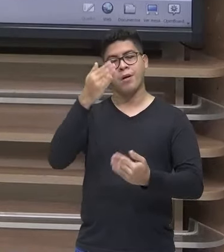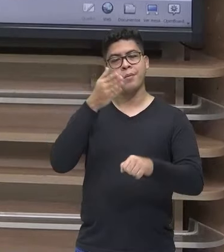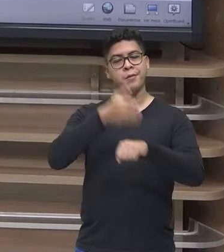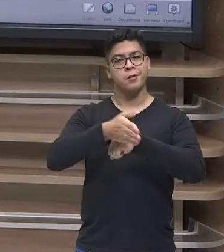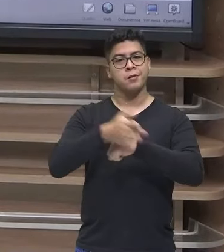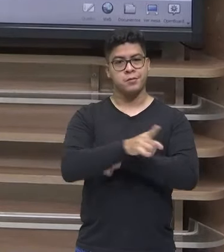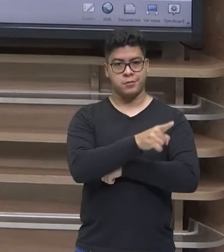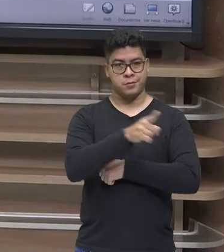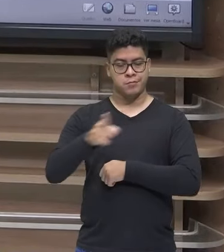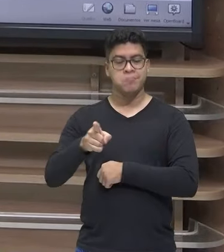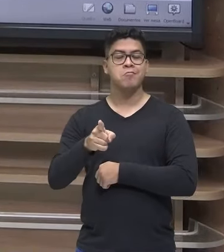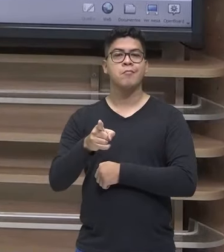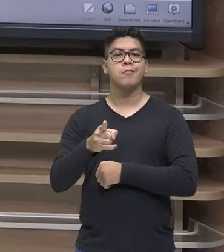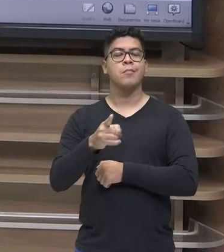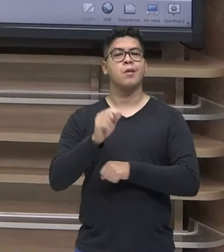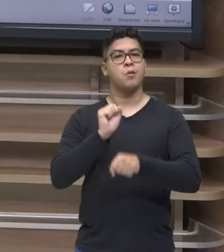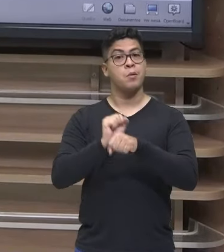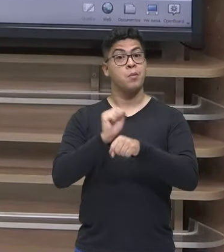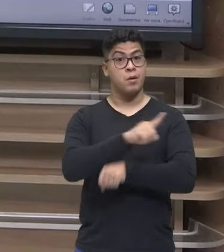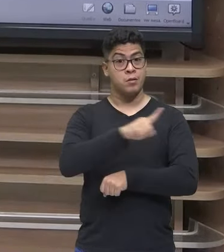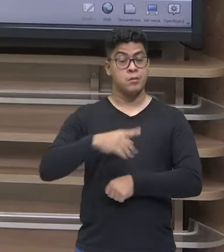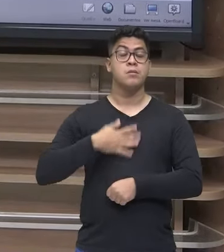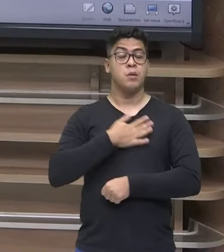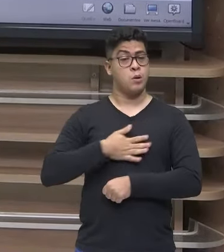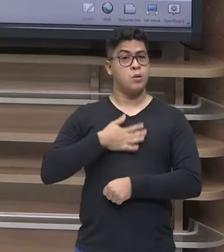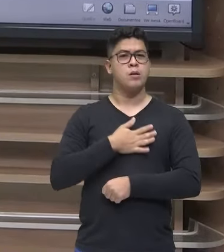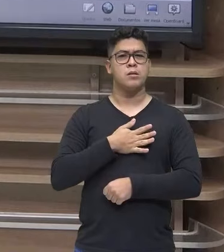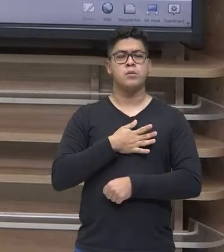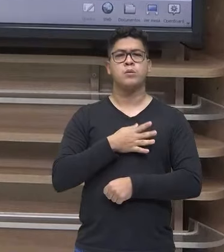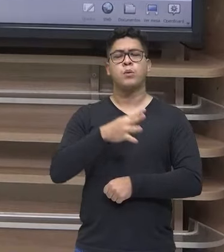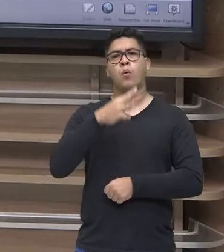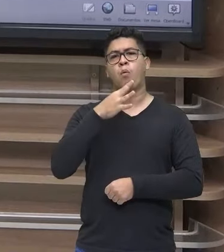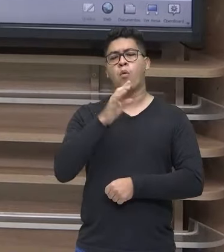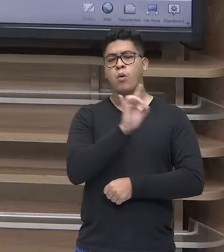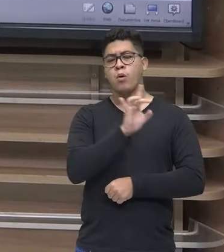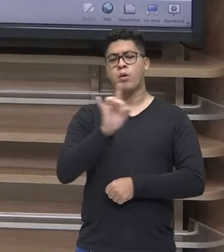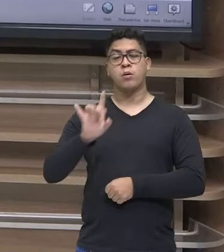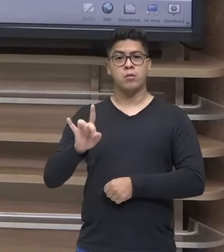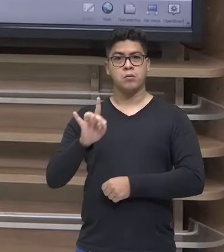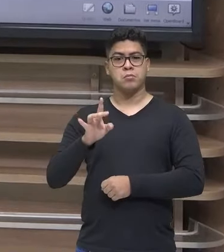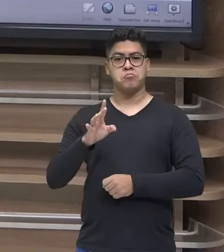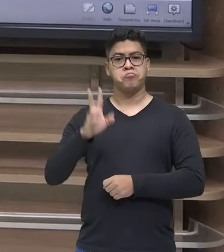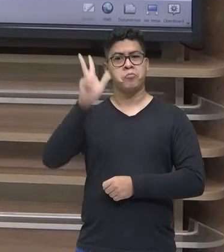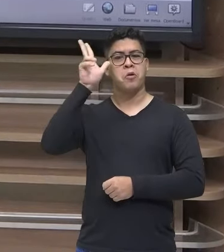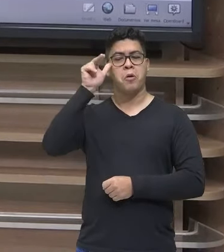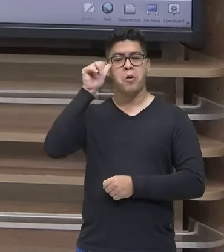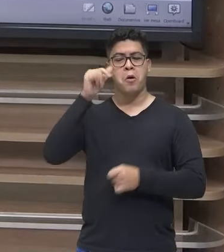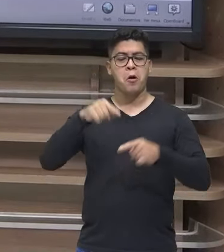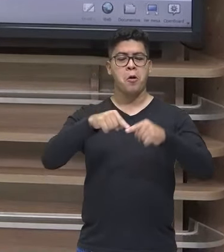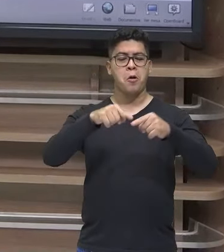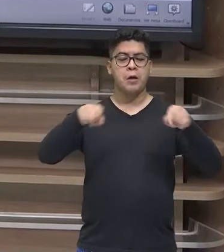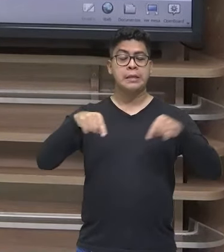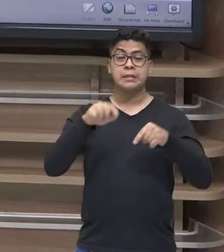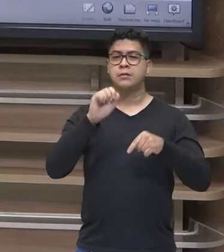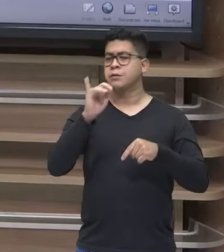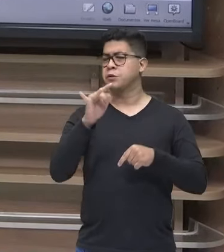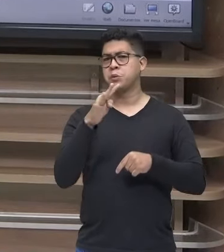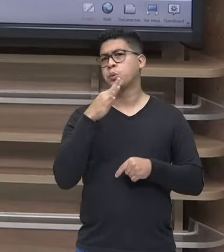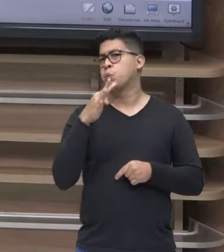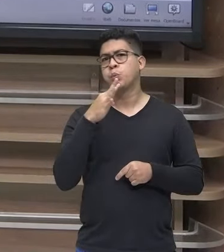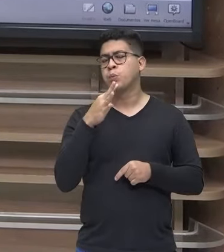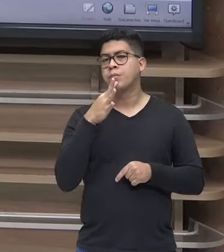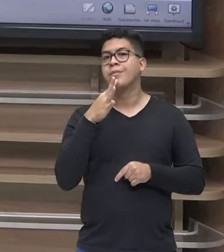de vocês. Espero que vocês tenham gostado de conhecer um pouquinho mais a respeito do xadrez. Quem não conhecia, esse é apenas o